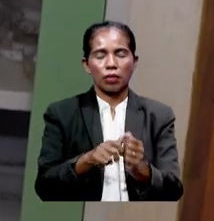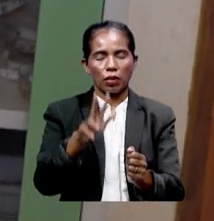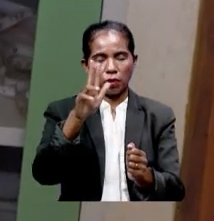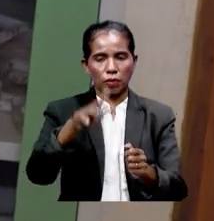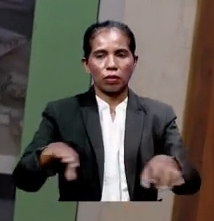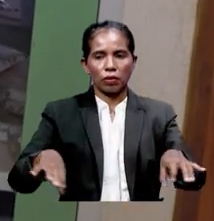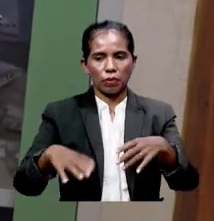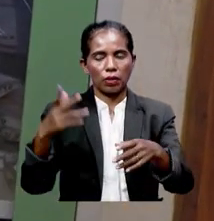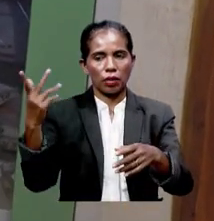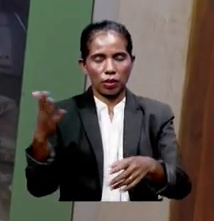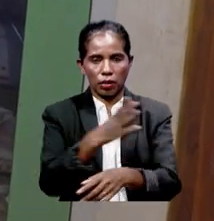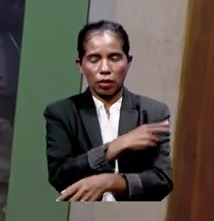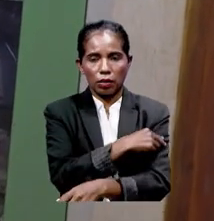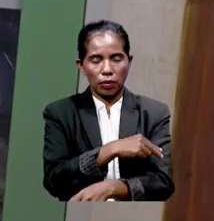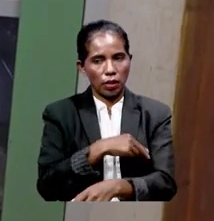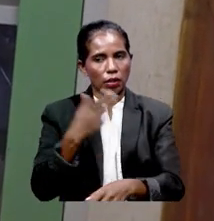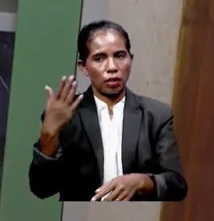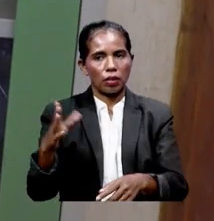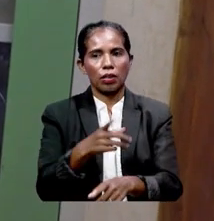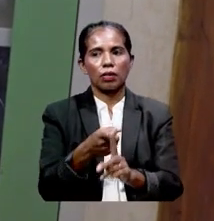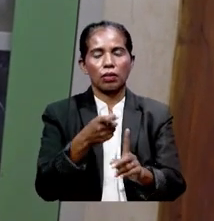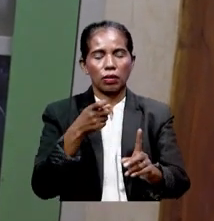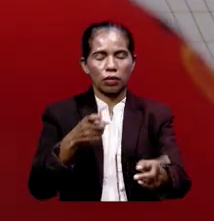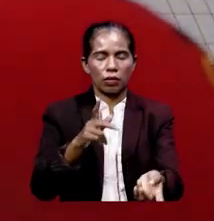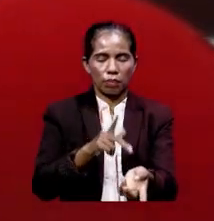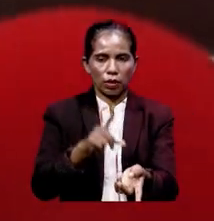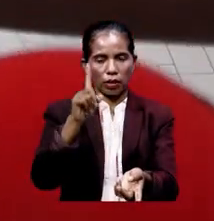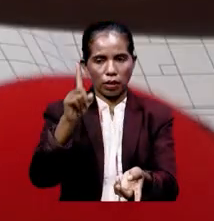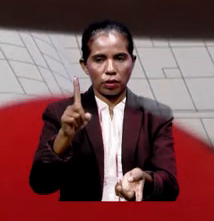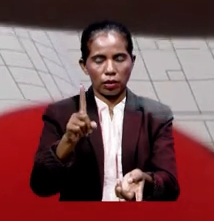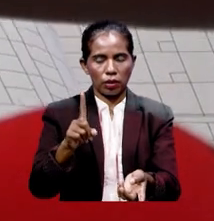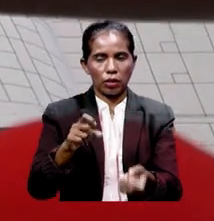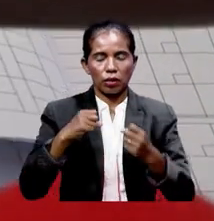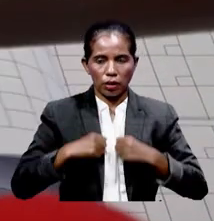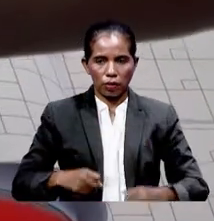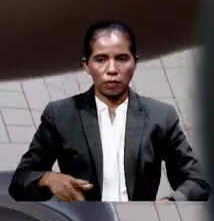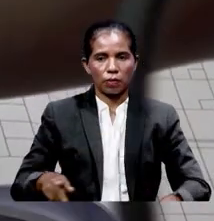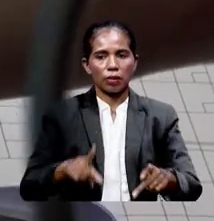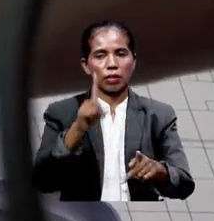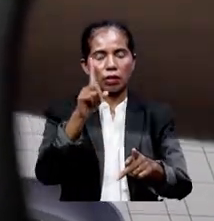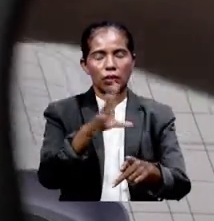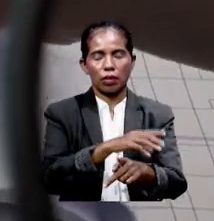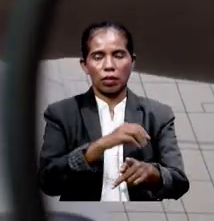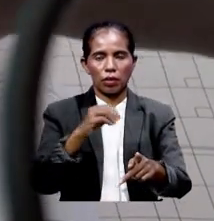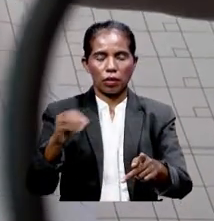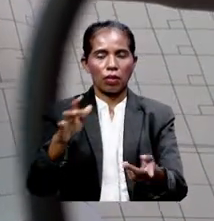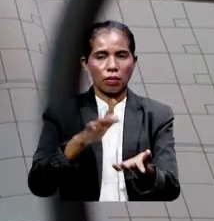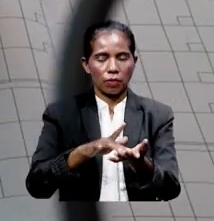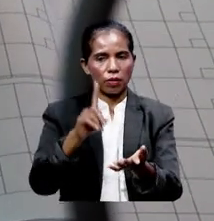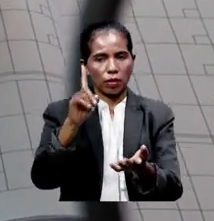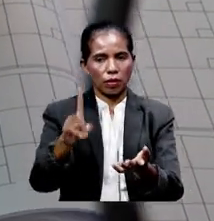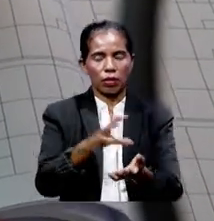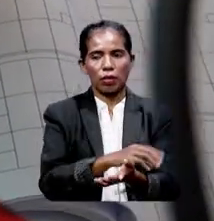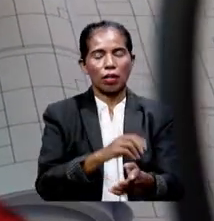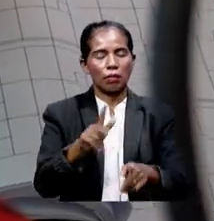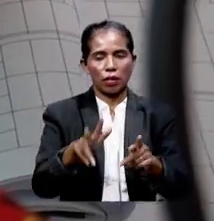knar ia posto saúde refere com posto husi parteira ira saúde pública ira no informação ira mas be profissional